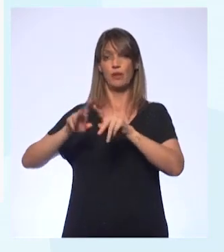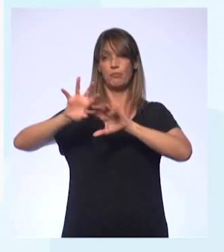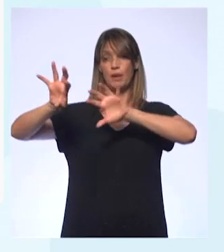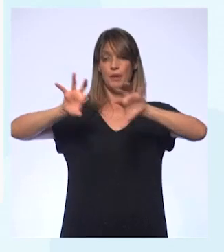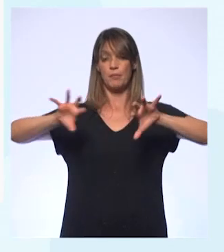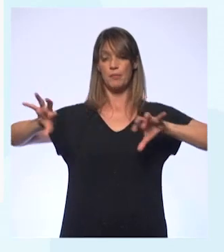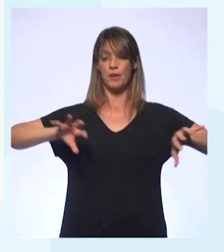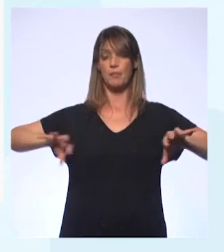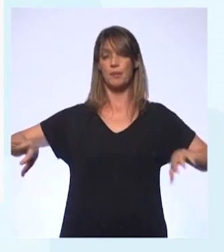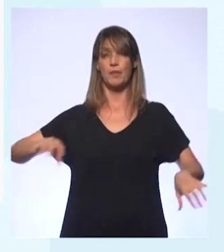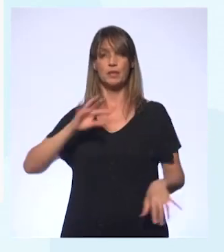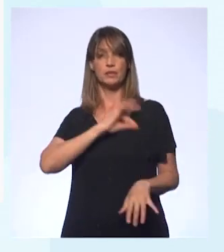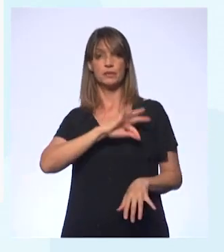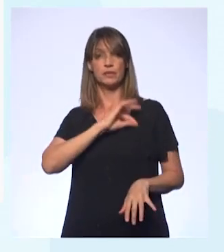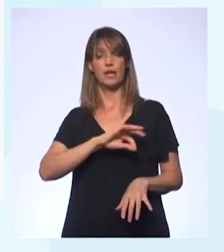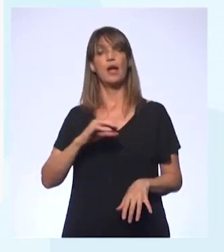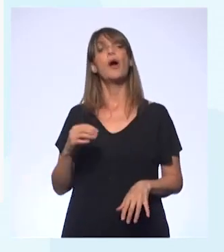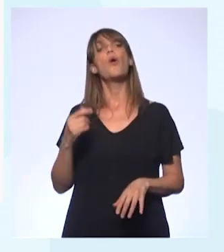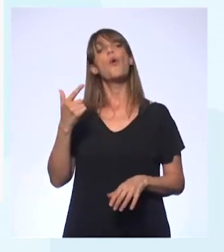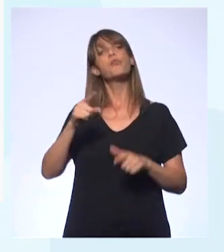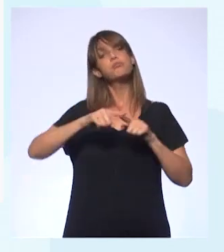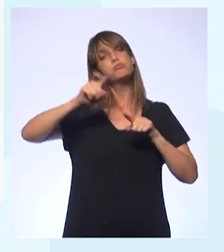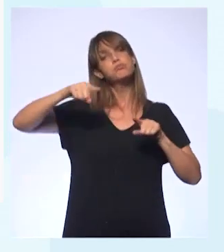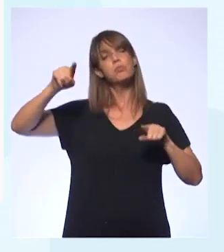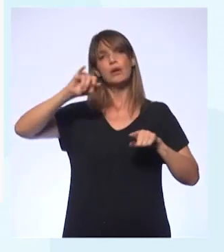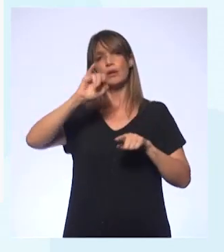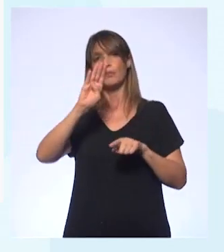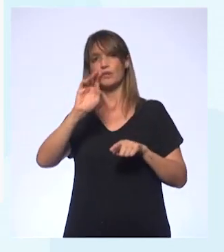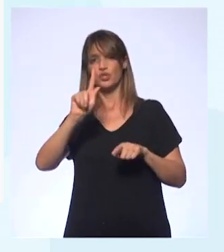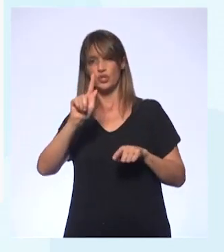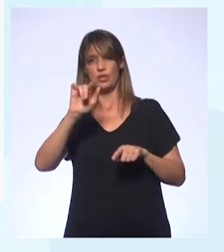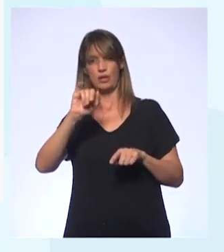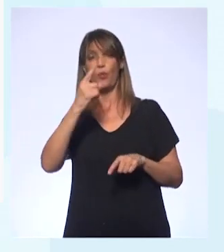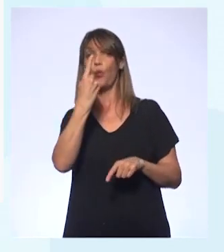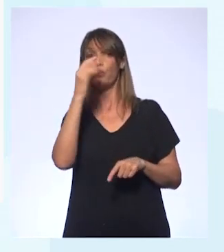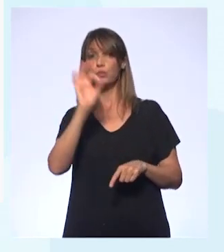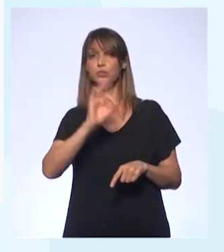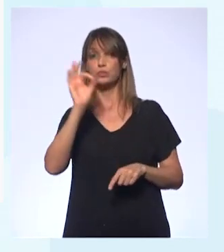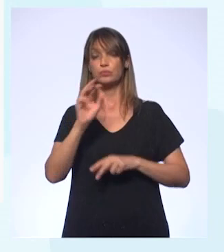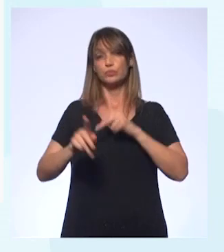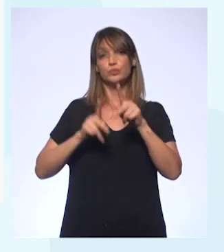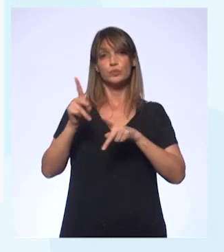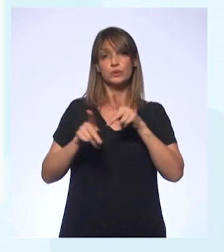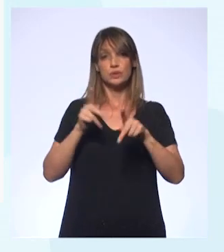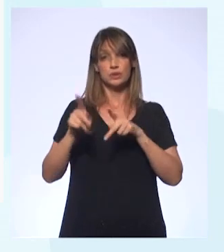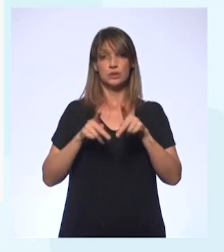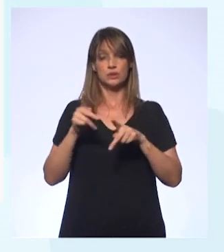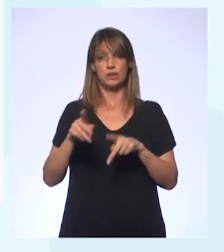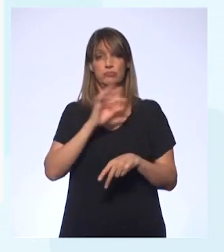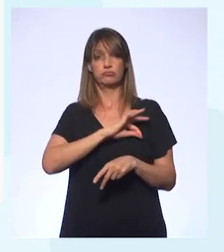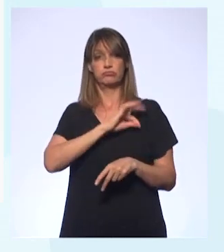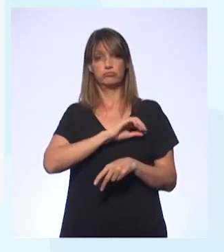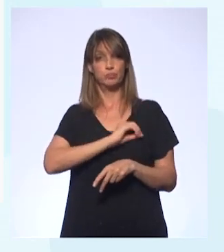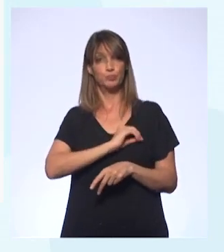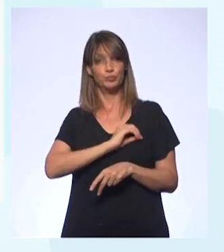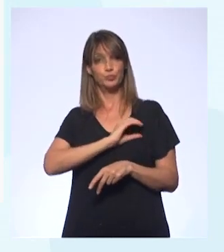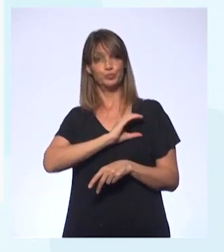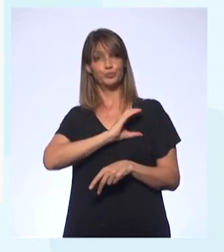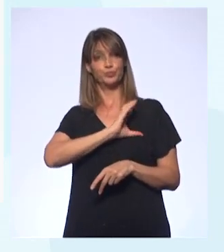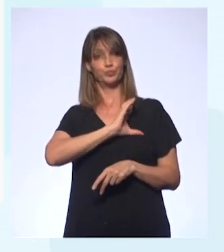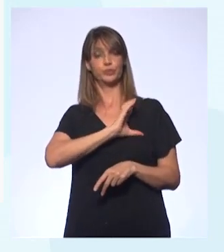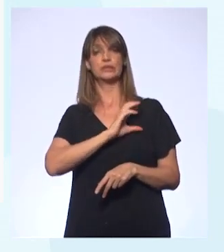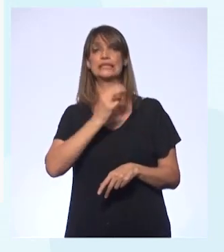um outro dado do IBGE, né, que fala que 1% da população com os maiores rendimentos